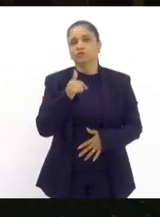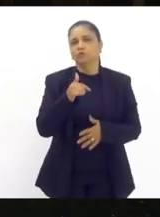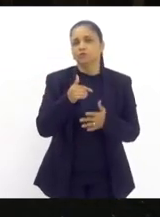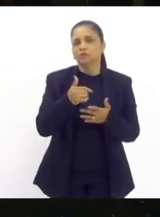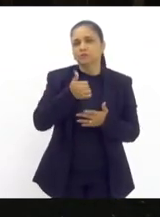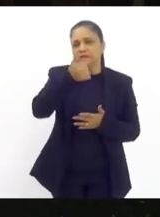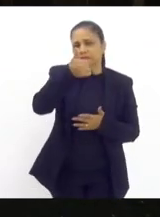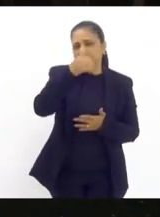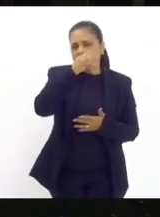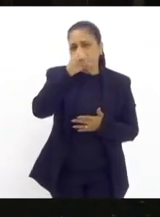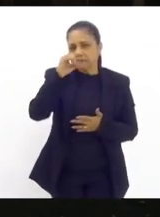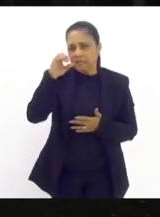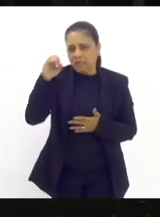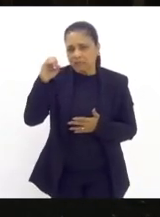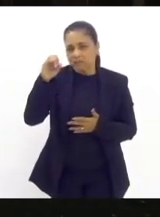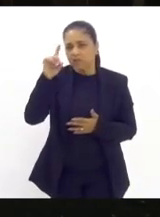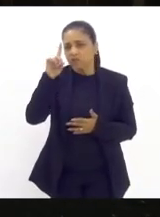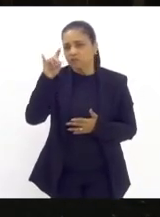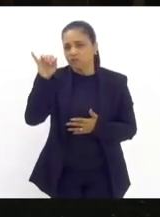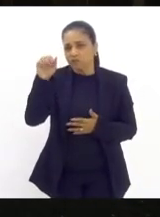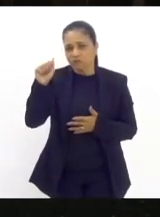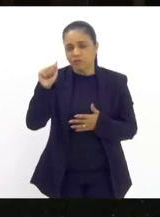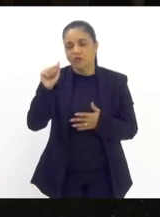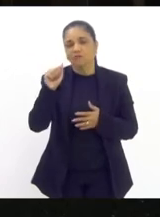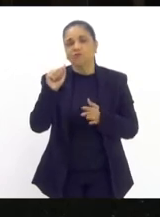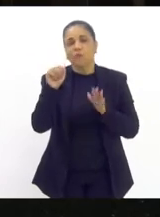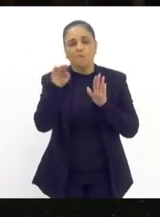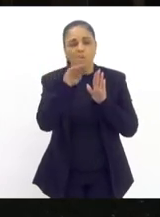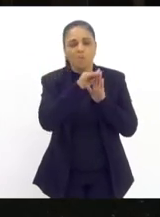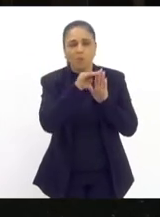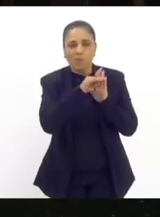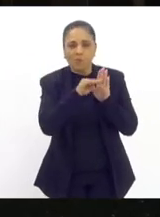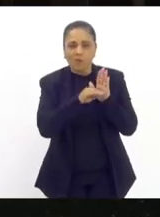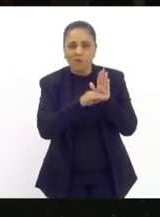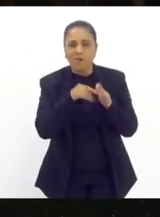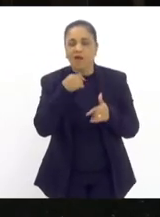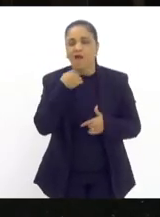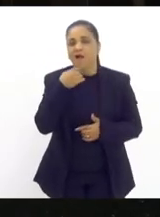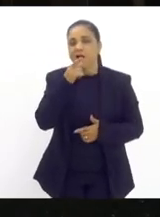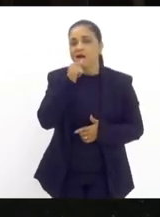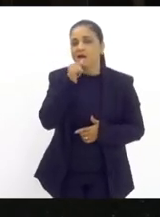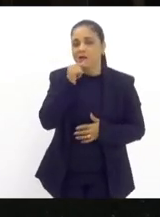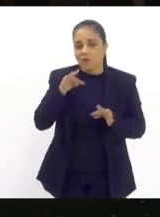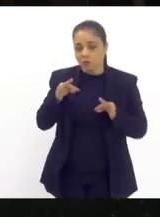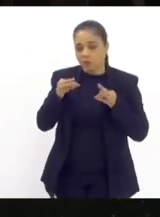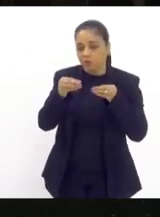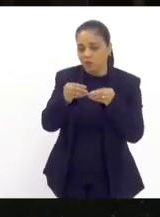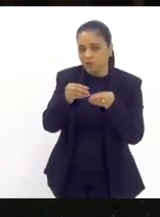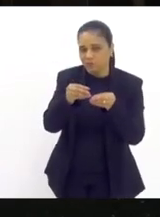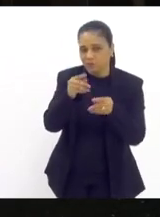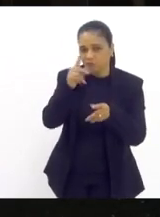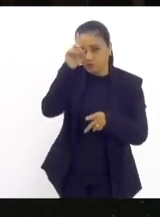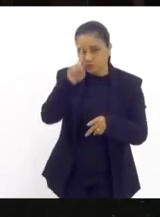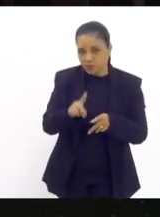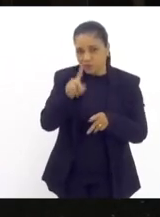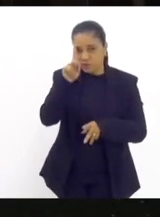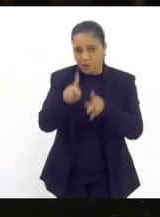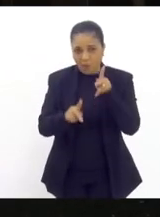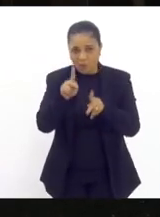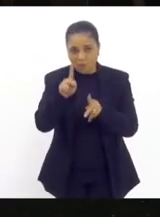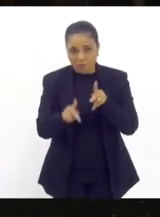colocou o Programa Água para Todos como um de seus eixos programáticos